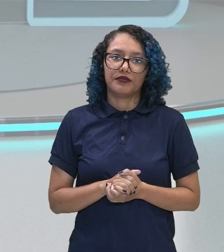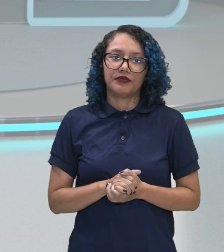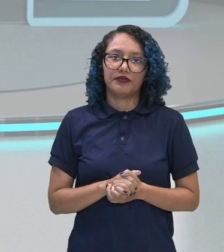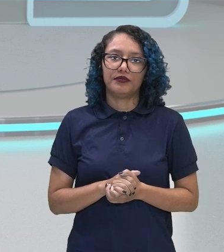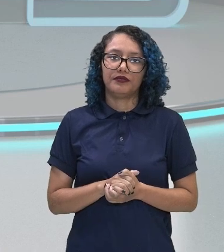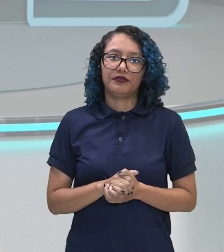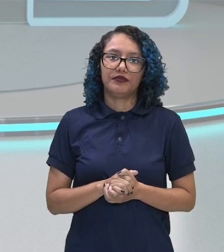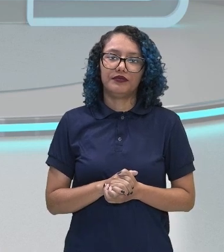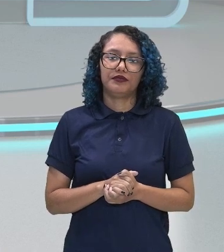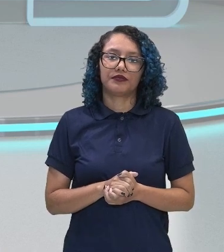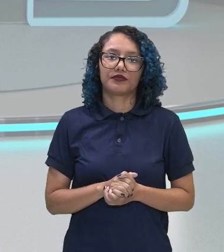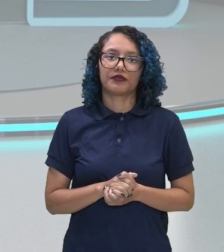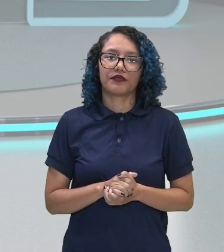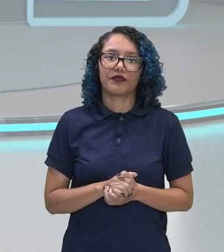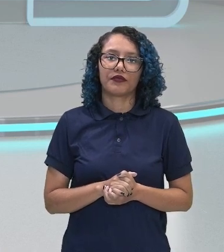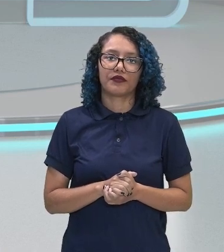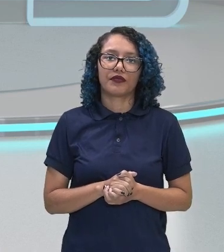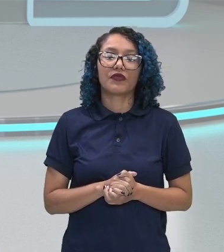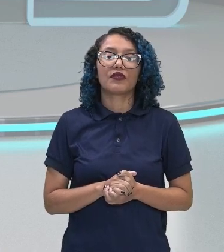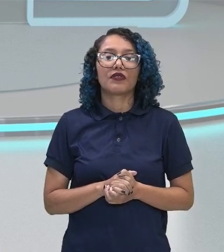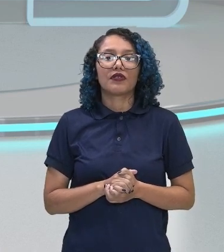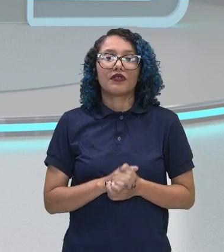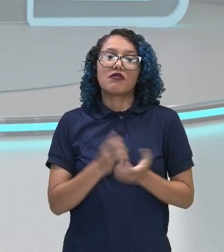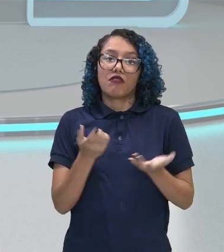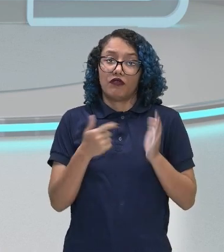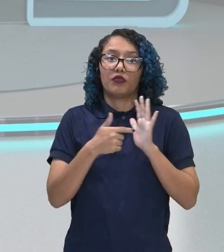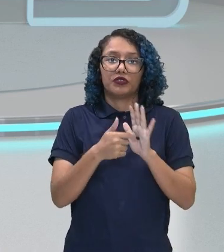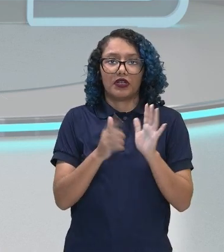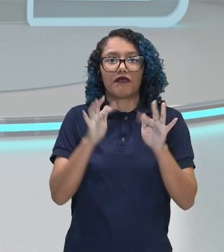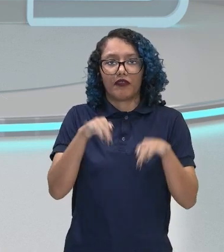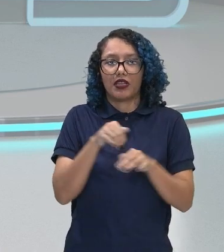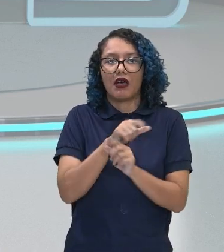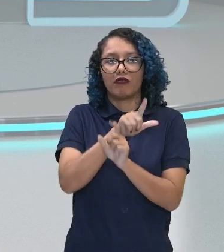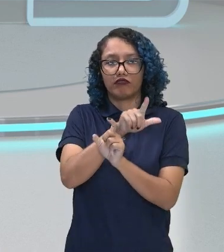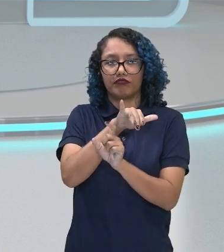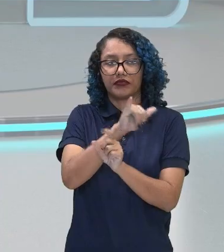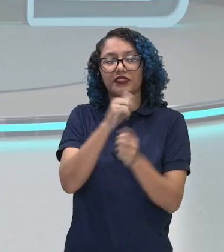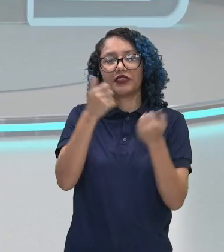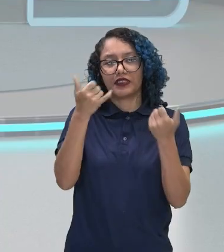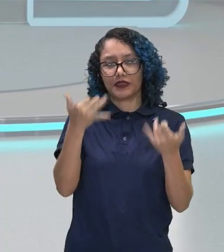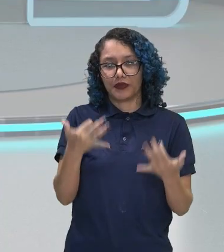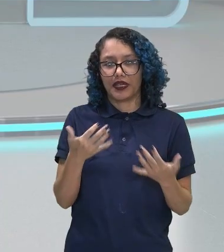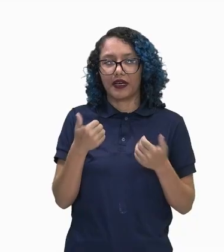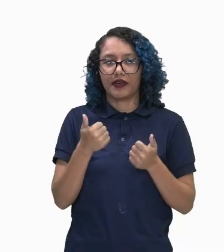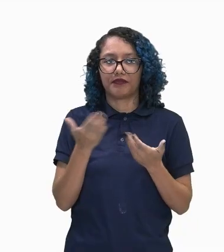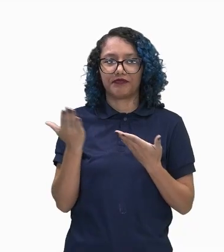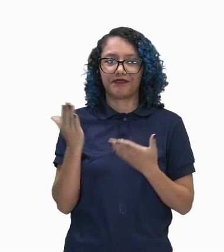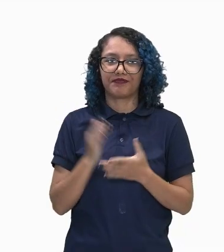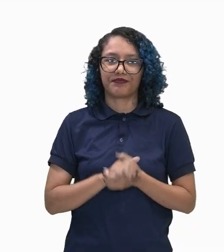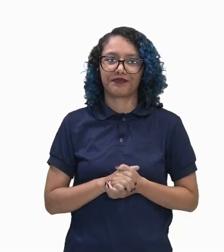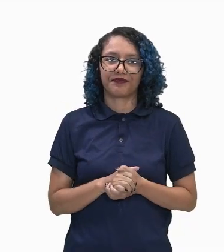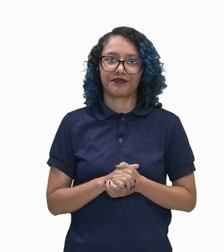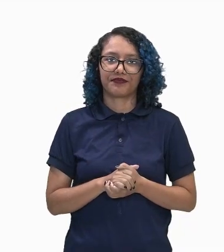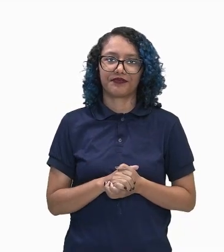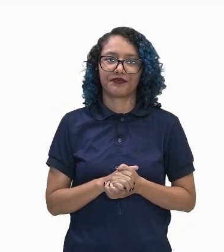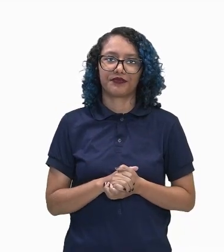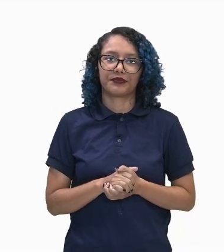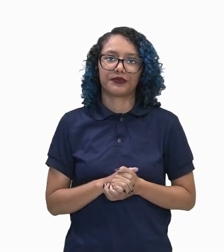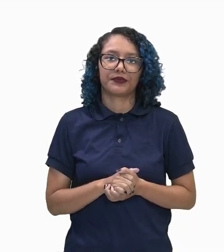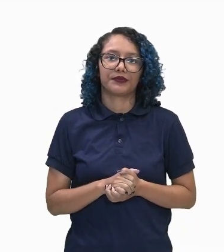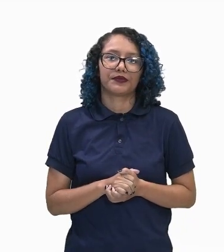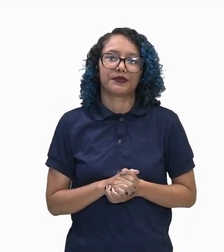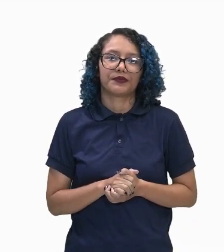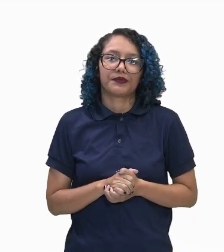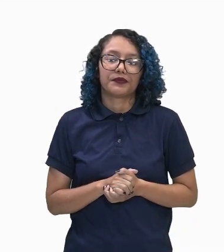com alguns advérbios com essa terminação e vamos explicar um pouquinho sobre esses advérbios. Acompanhe aqui, ó. Então,